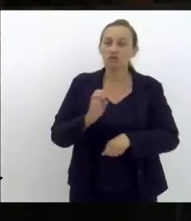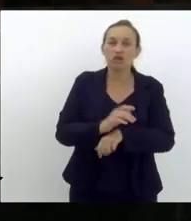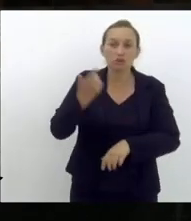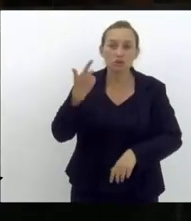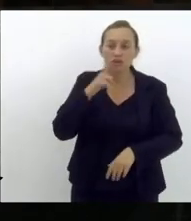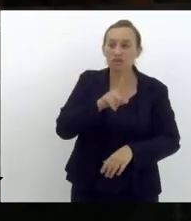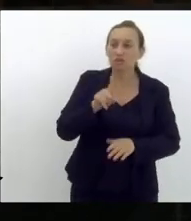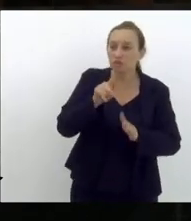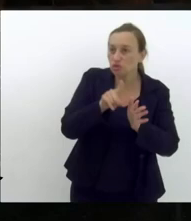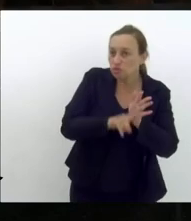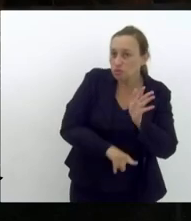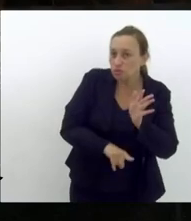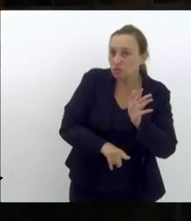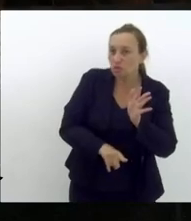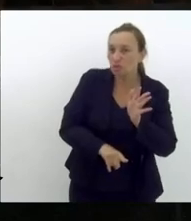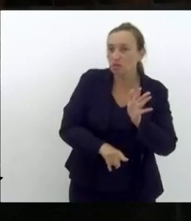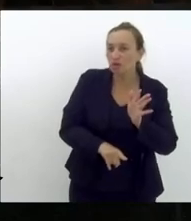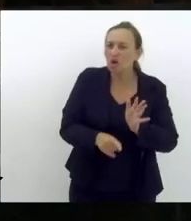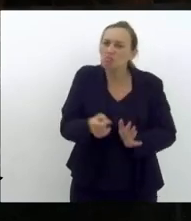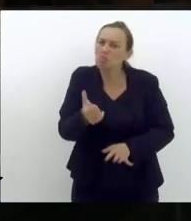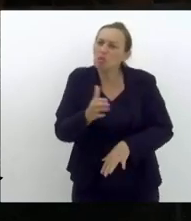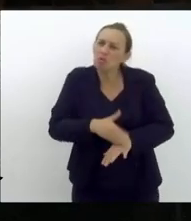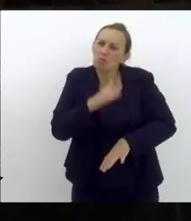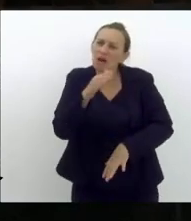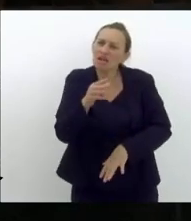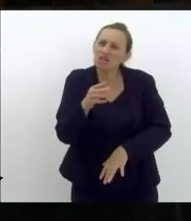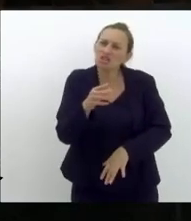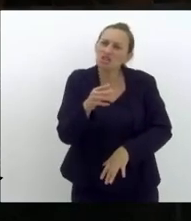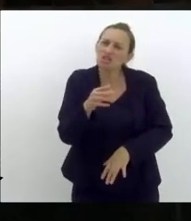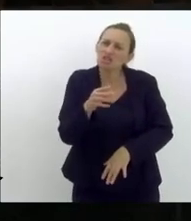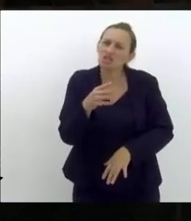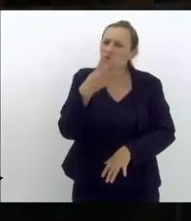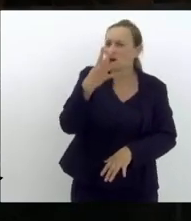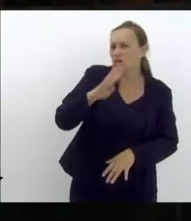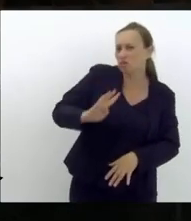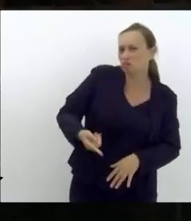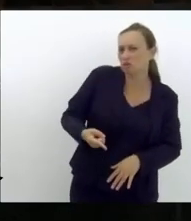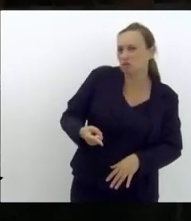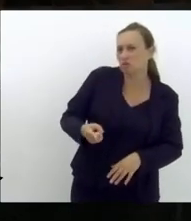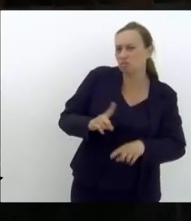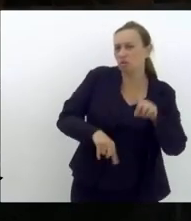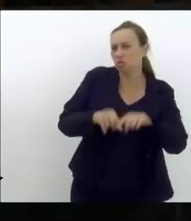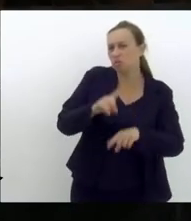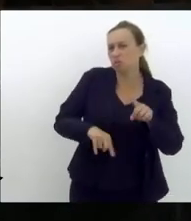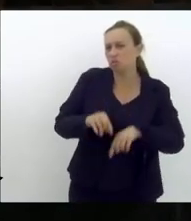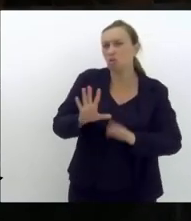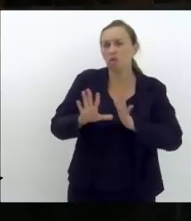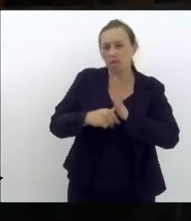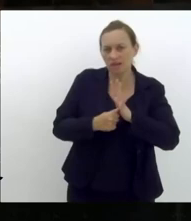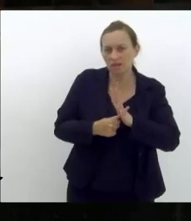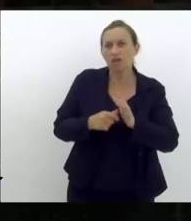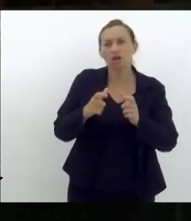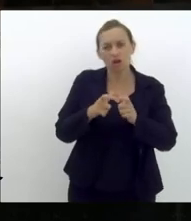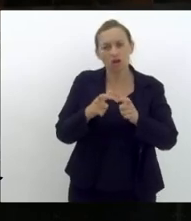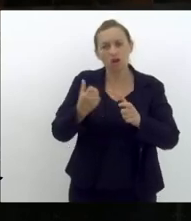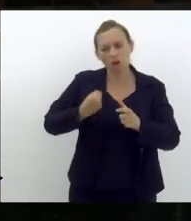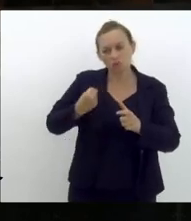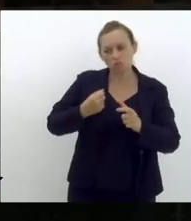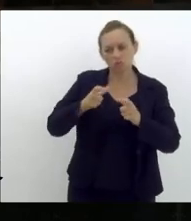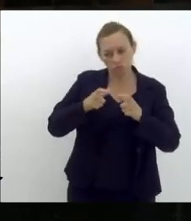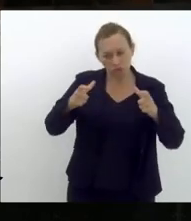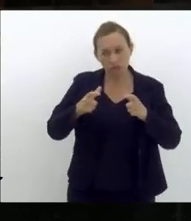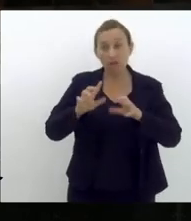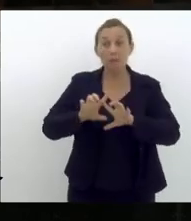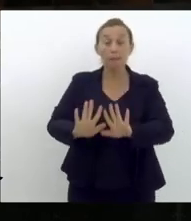baixar para pouco mais de 4 mil cargas roubadas ainda é o número Sem dúvida alguma Muito levado